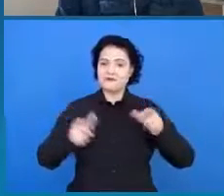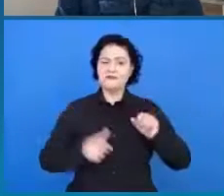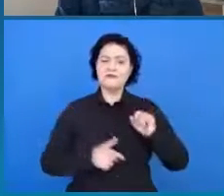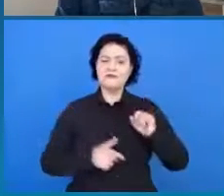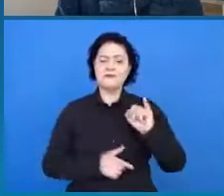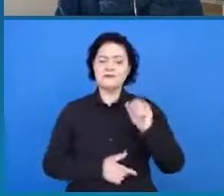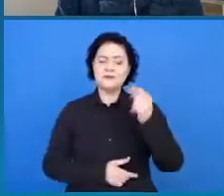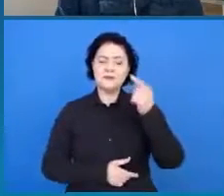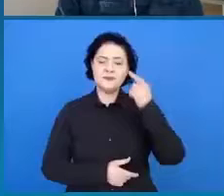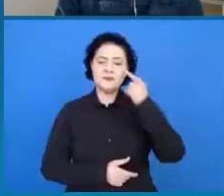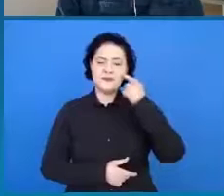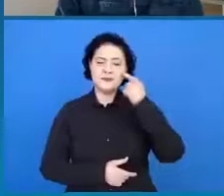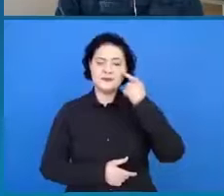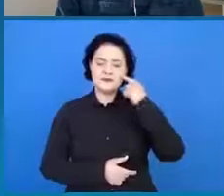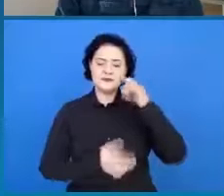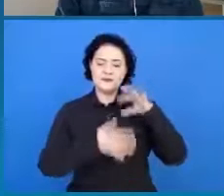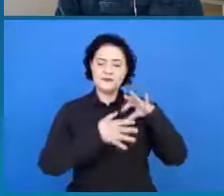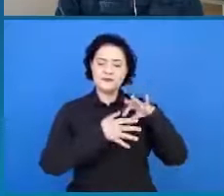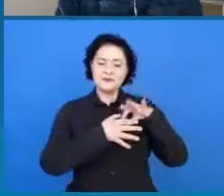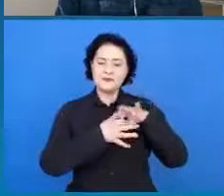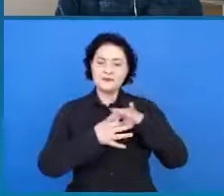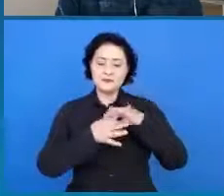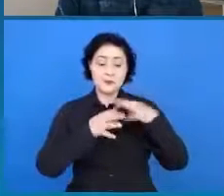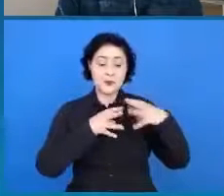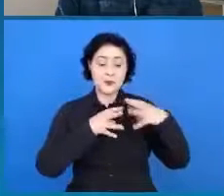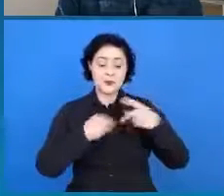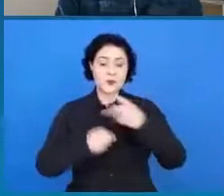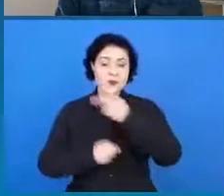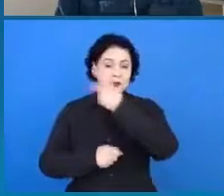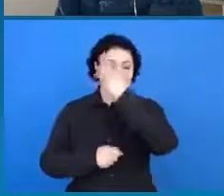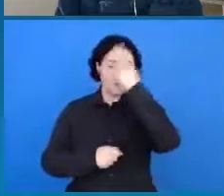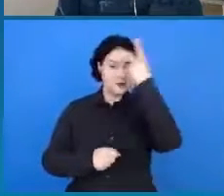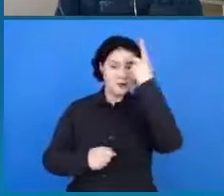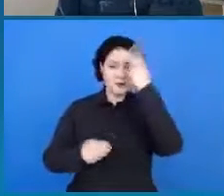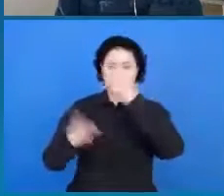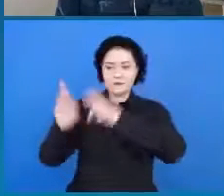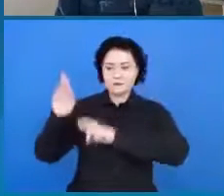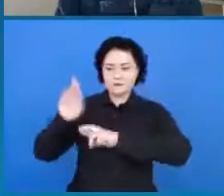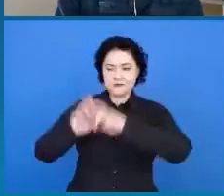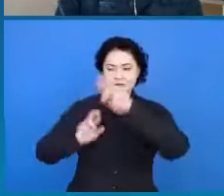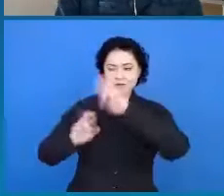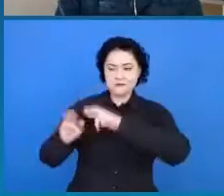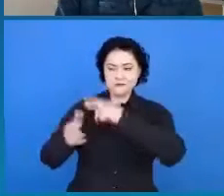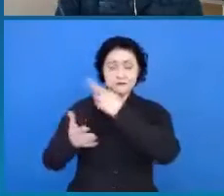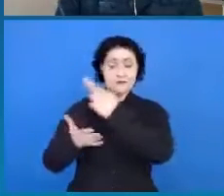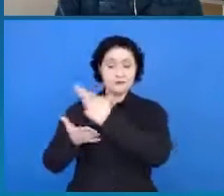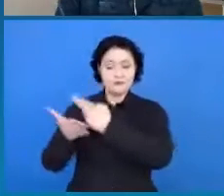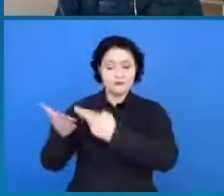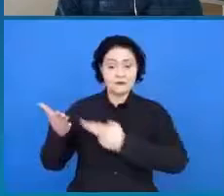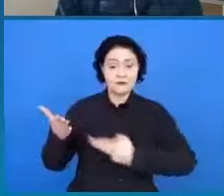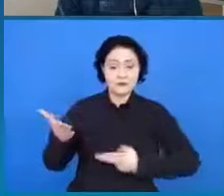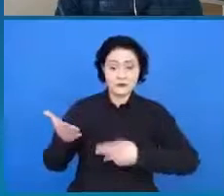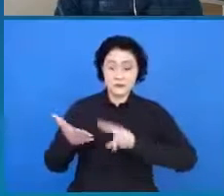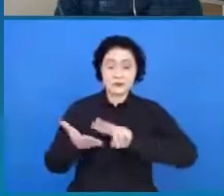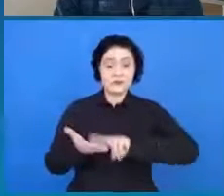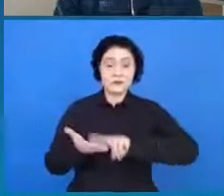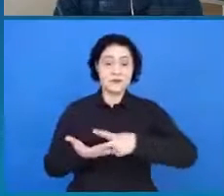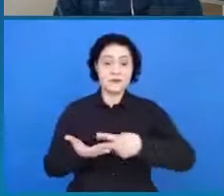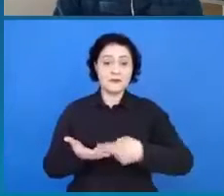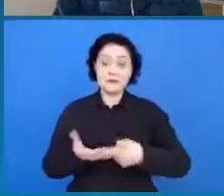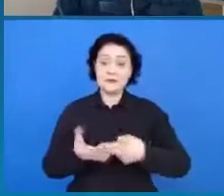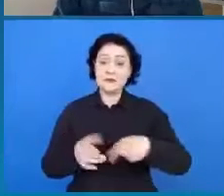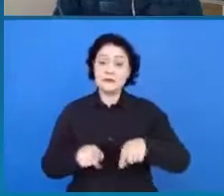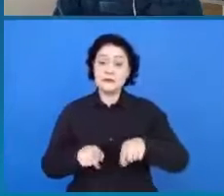considerarmos os redatores revisores tradutores os previsores